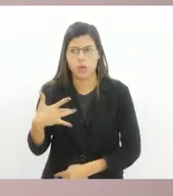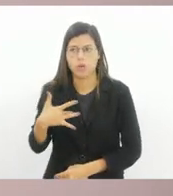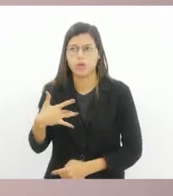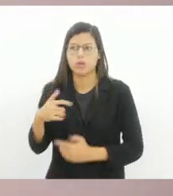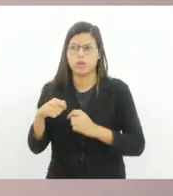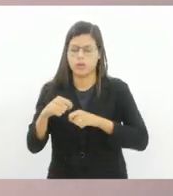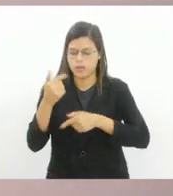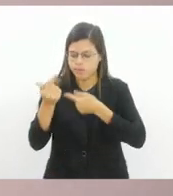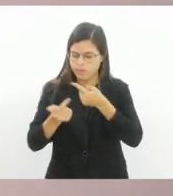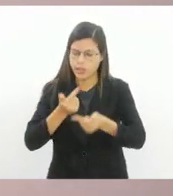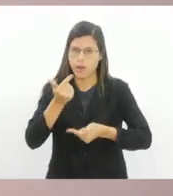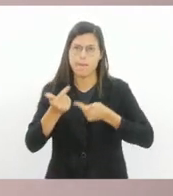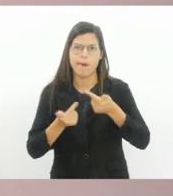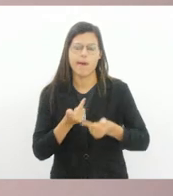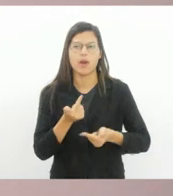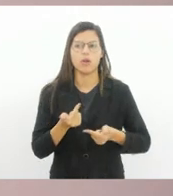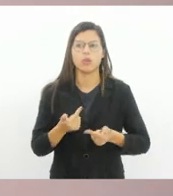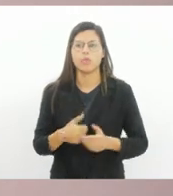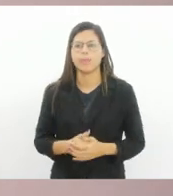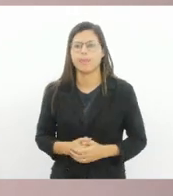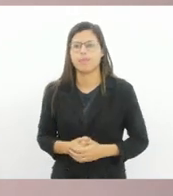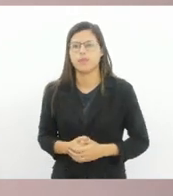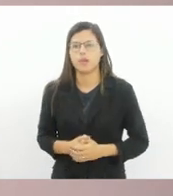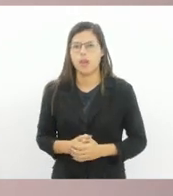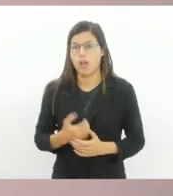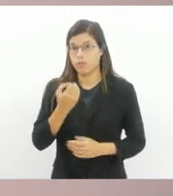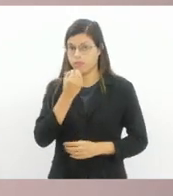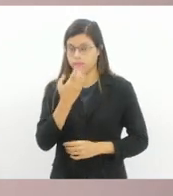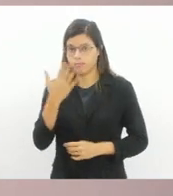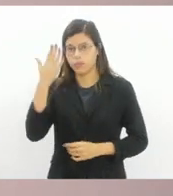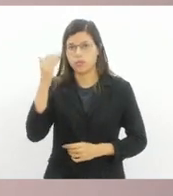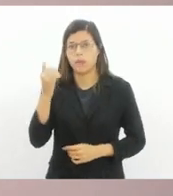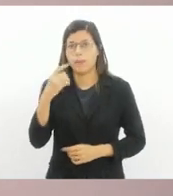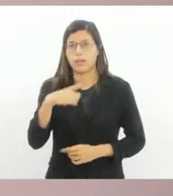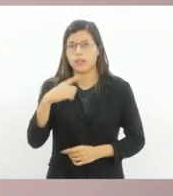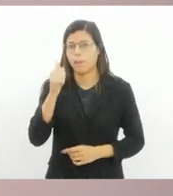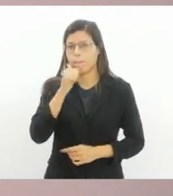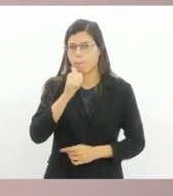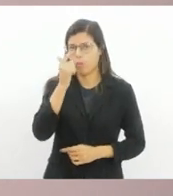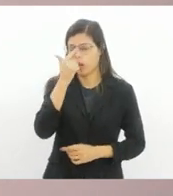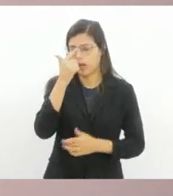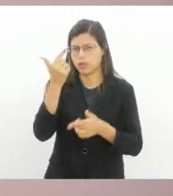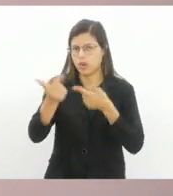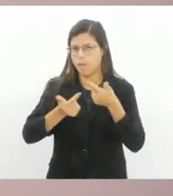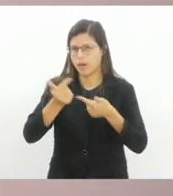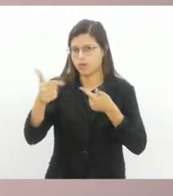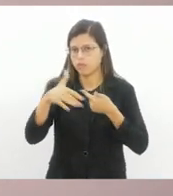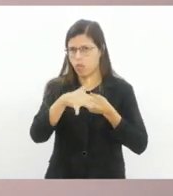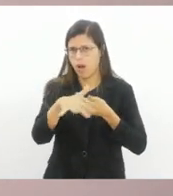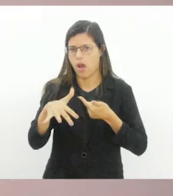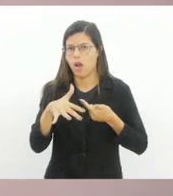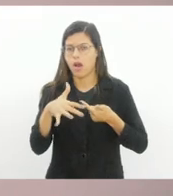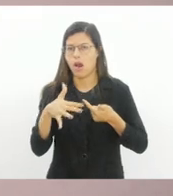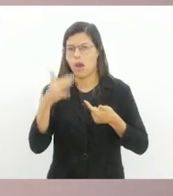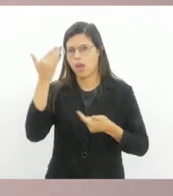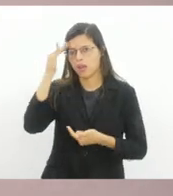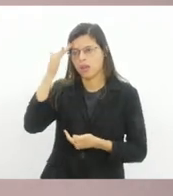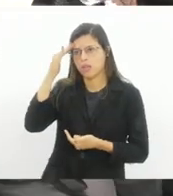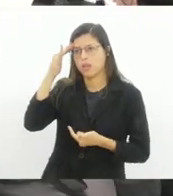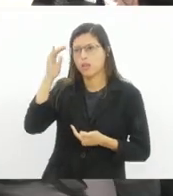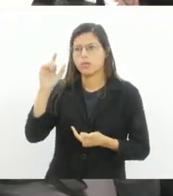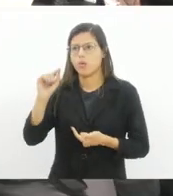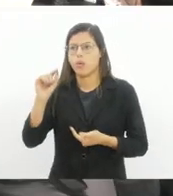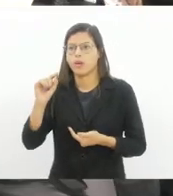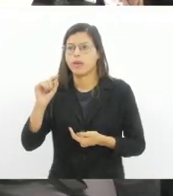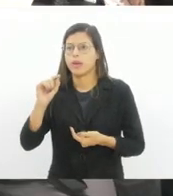seu trabalho. E é sempre bom saber que temos mulheres, né, trabalhando nessa área, porque entendem exatamente o